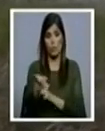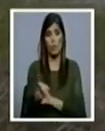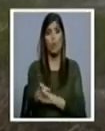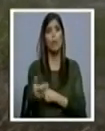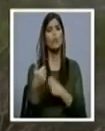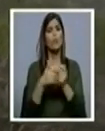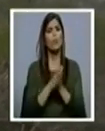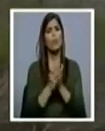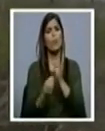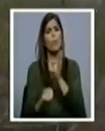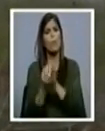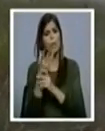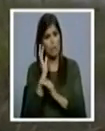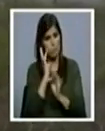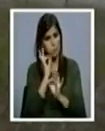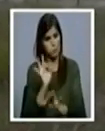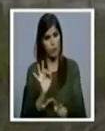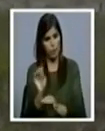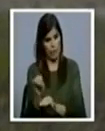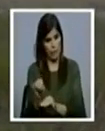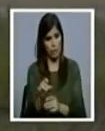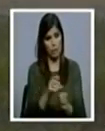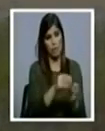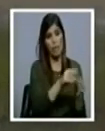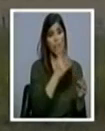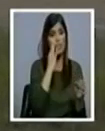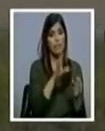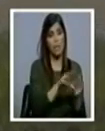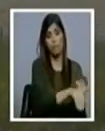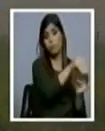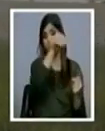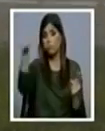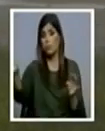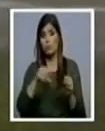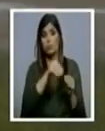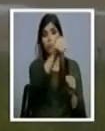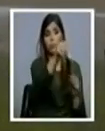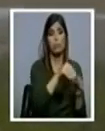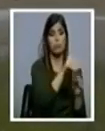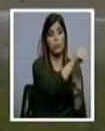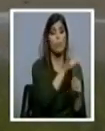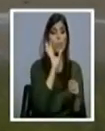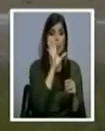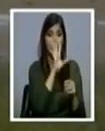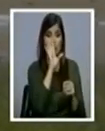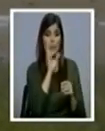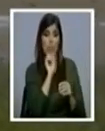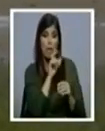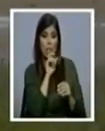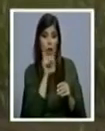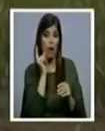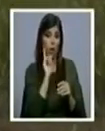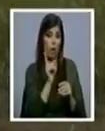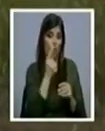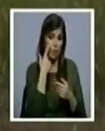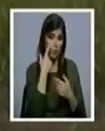plantas autóctones, claro, portanto, plantas daqui, e vamos tentar colocá-las noutro sítio e ver se é eficaz ou não. Vamos